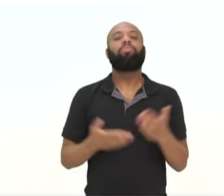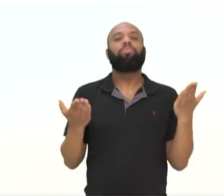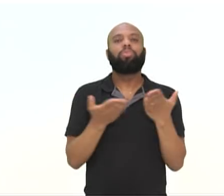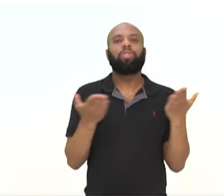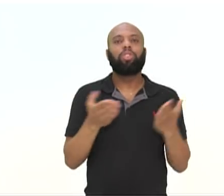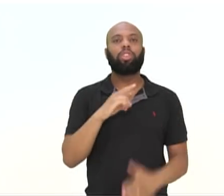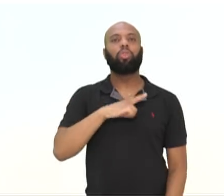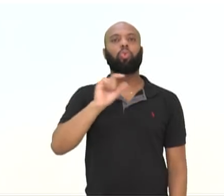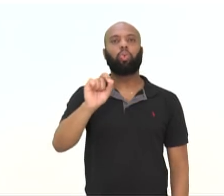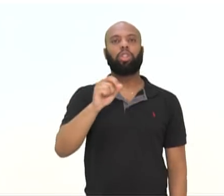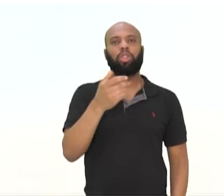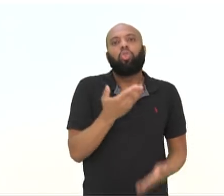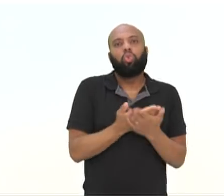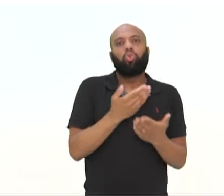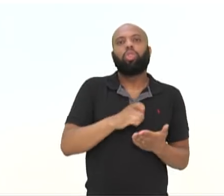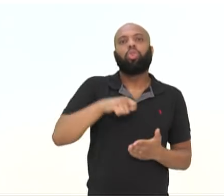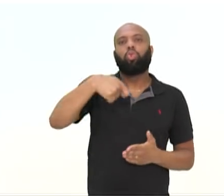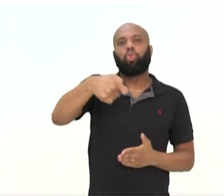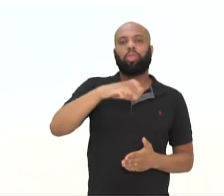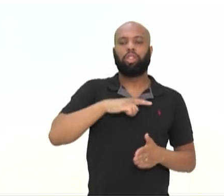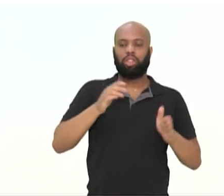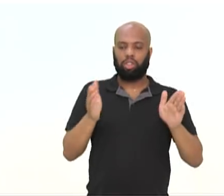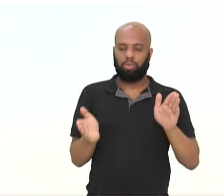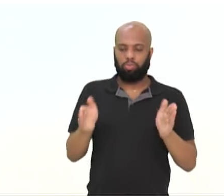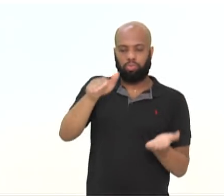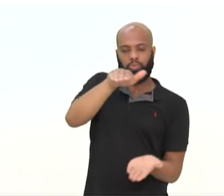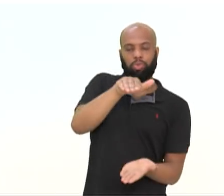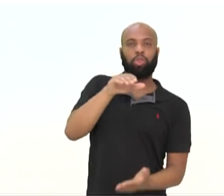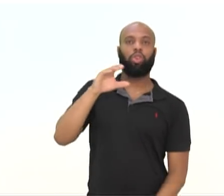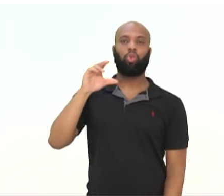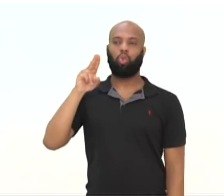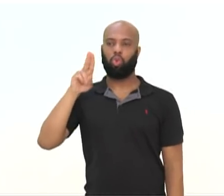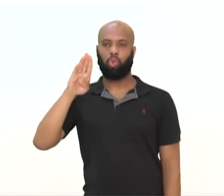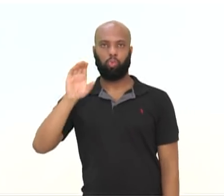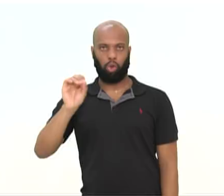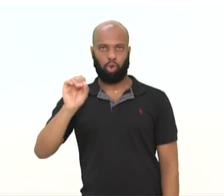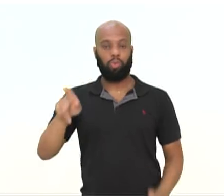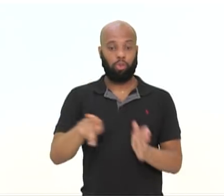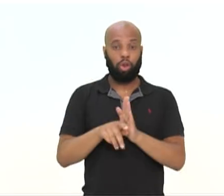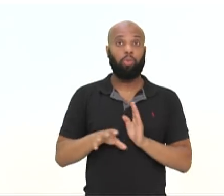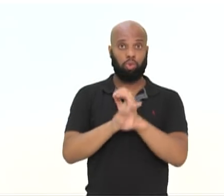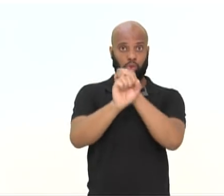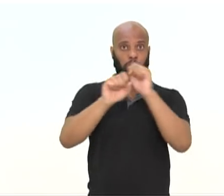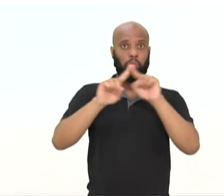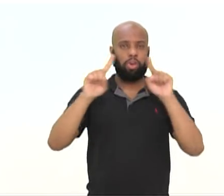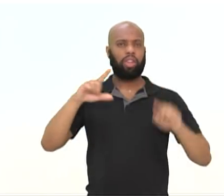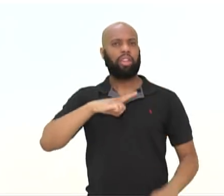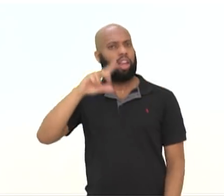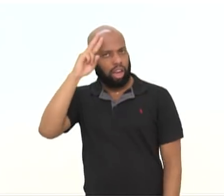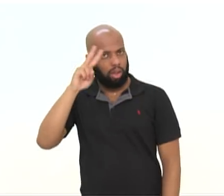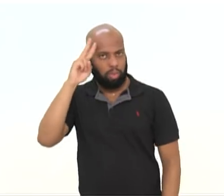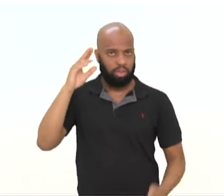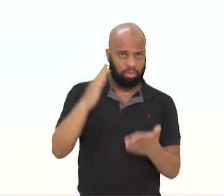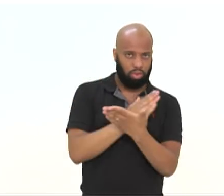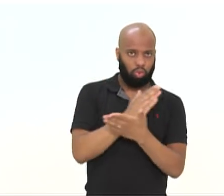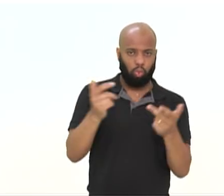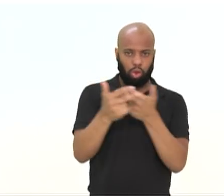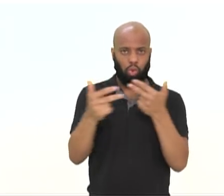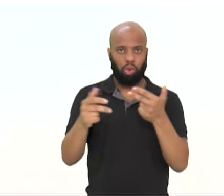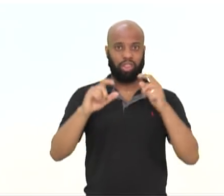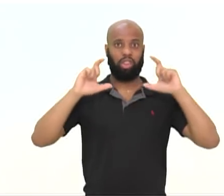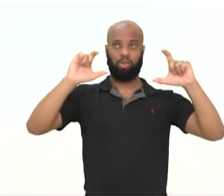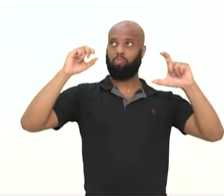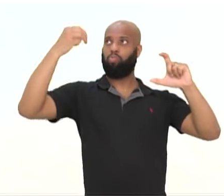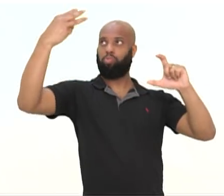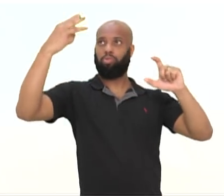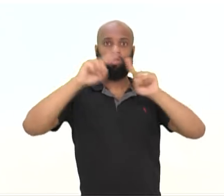Agora nós vamos falar nessa aula sobre o cubo da soma. Só que para a gente falar de cubo da soma, a gente precisa resgatar algumas ideias. Então,